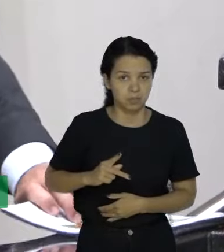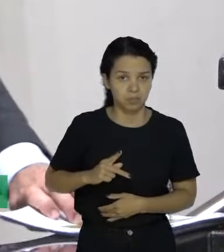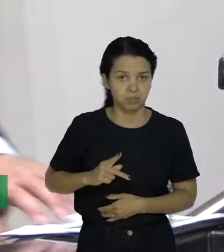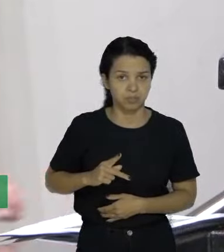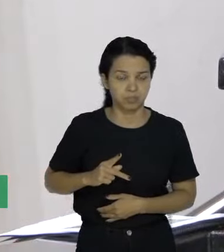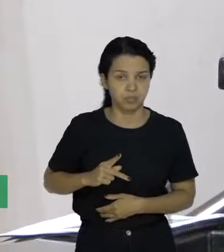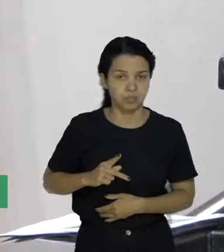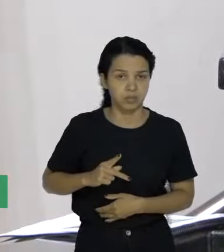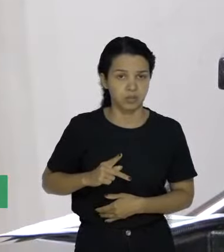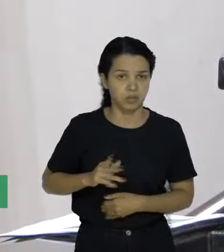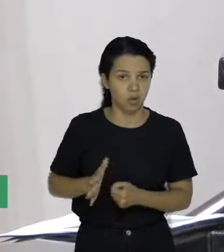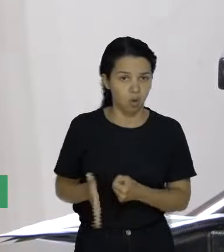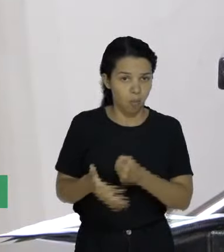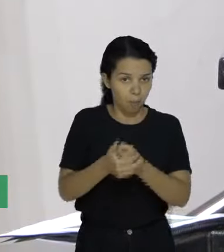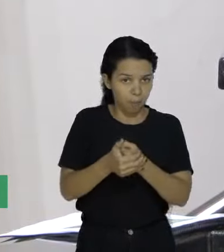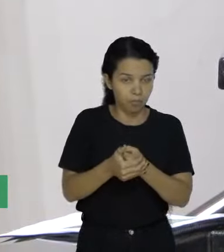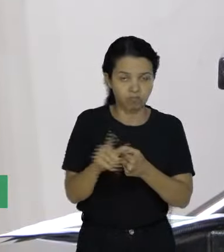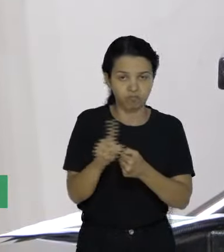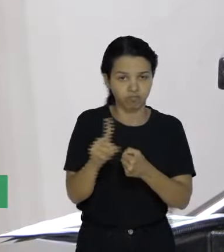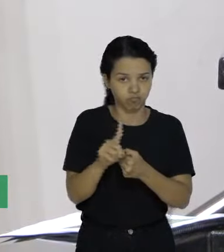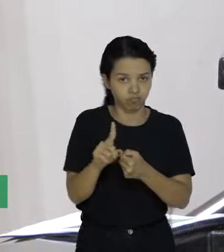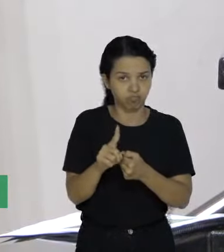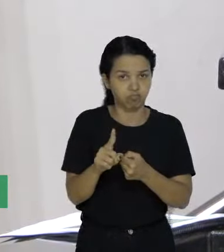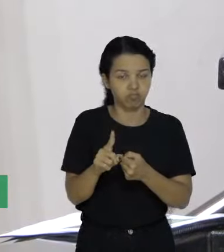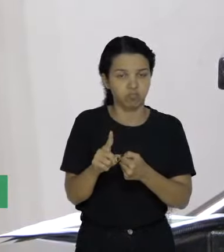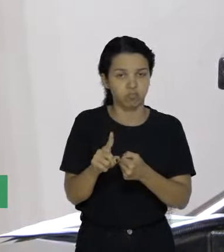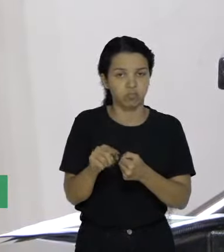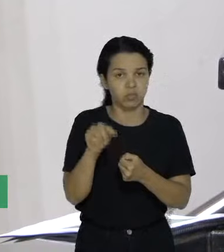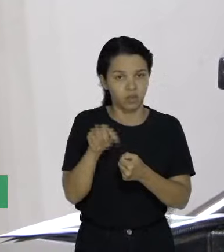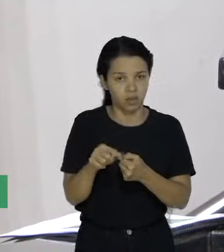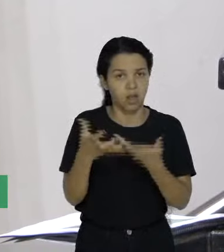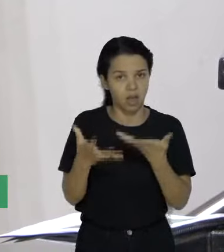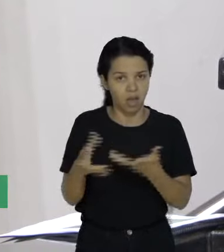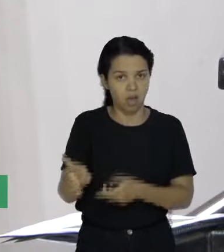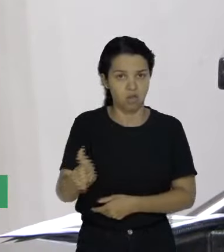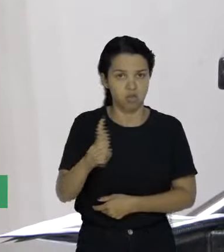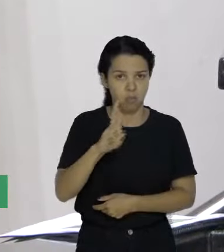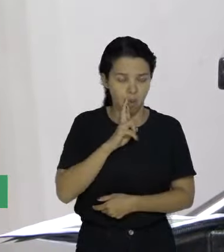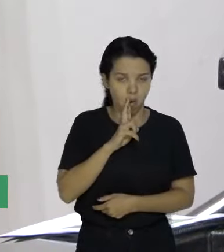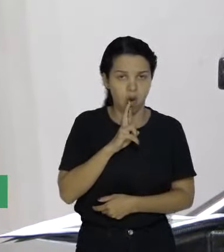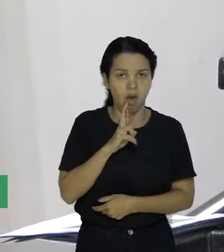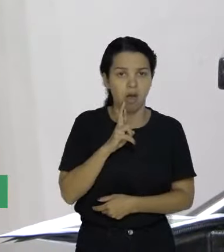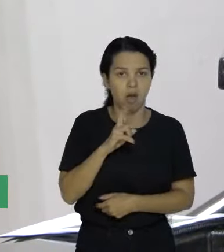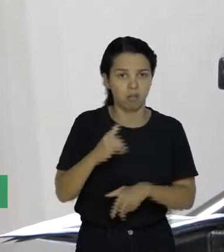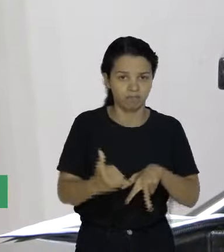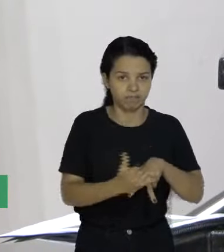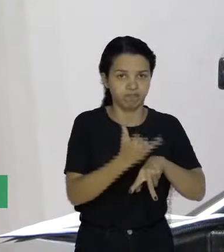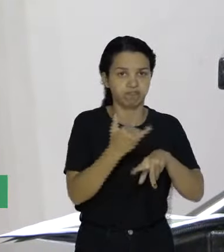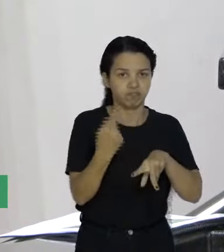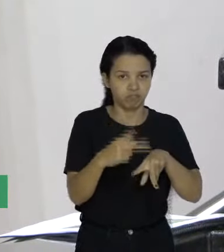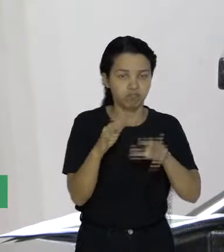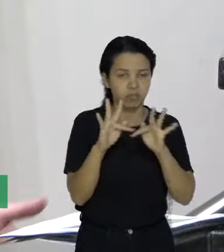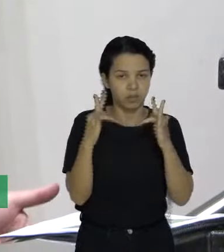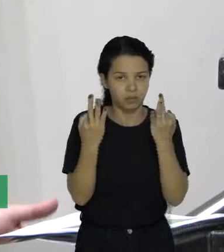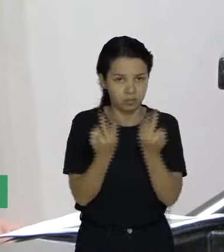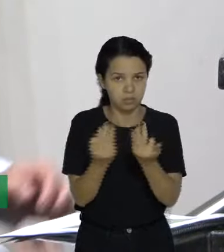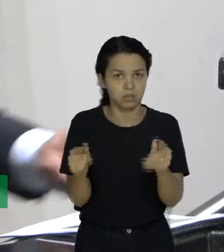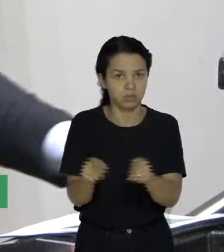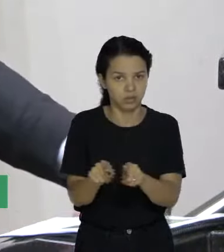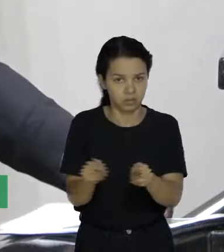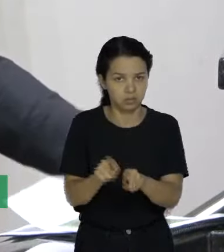submitiu e correu atrás de uma resposta às vítimas de seus familiares Além disso